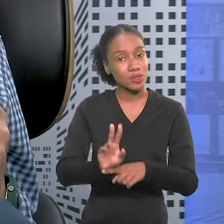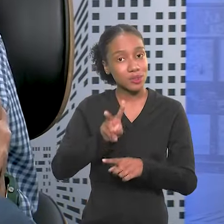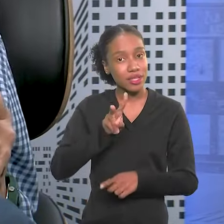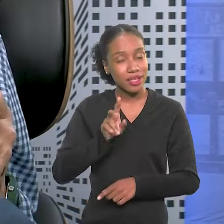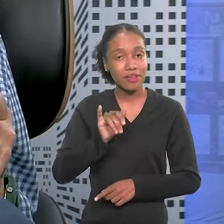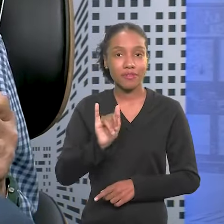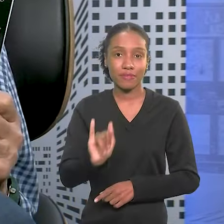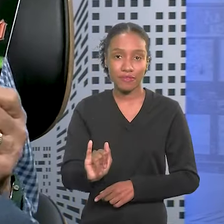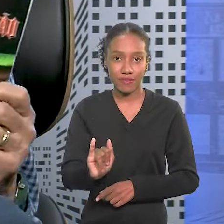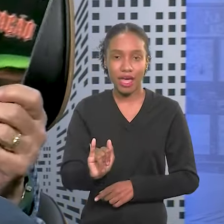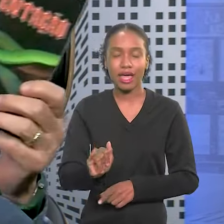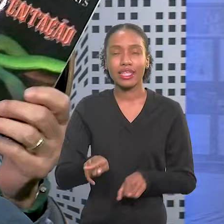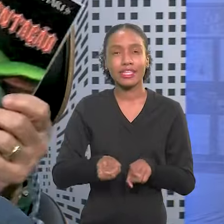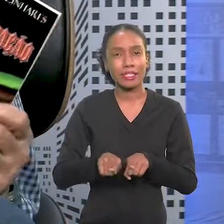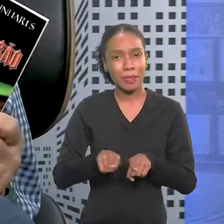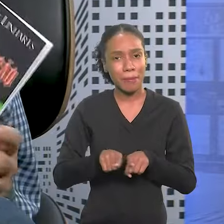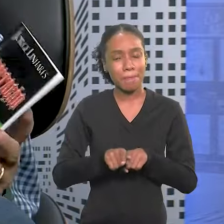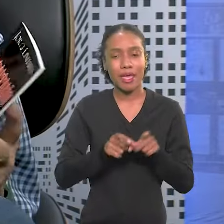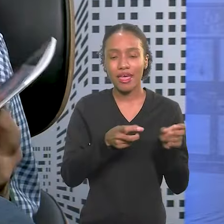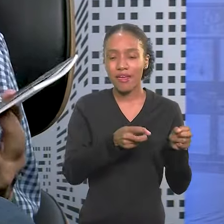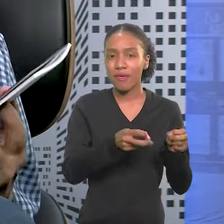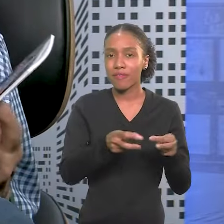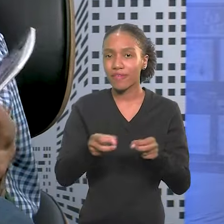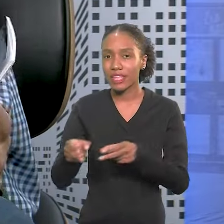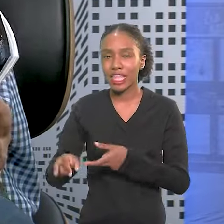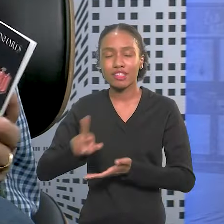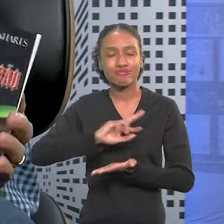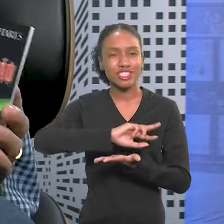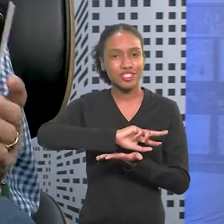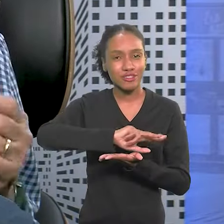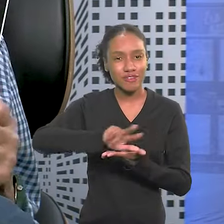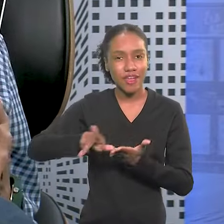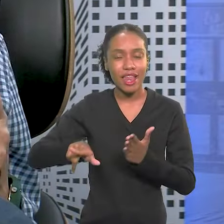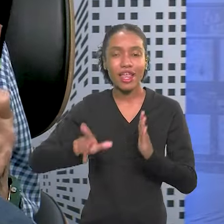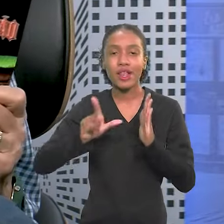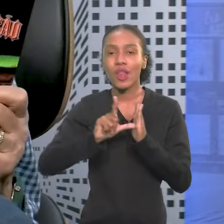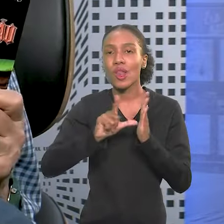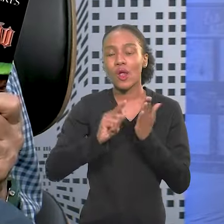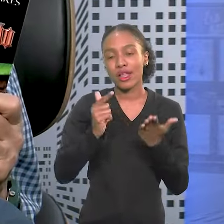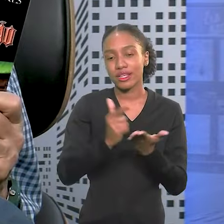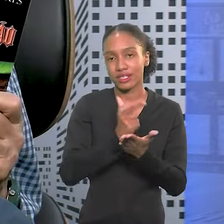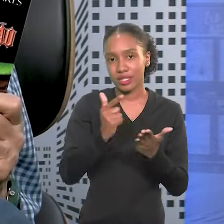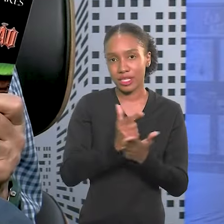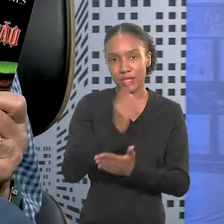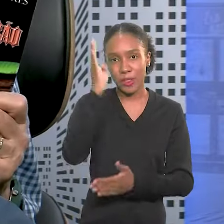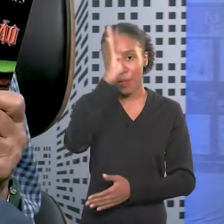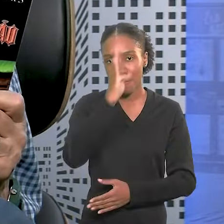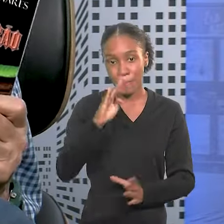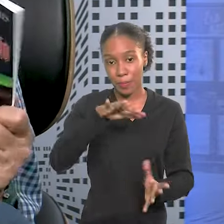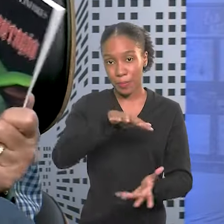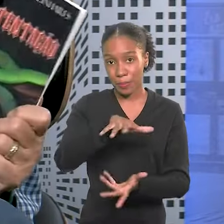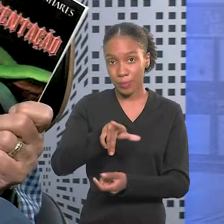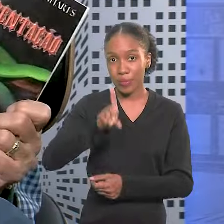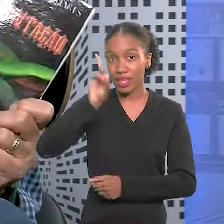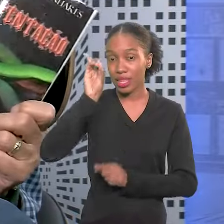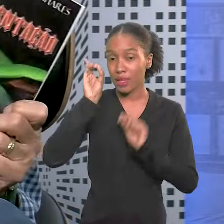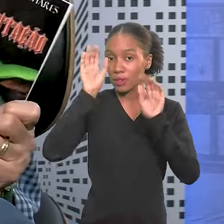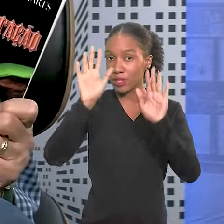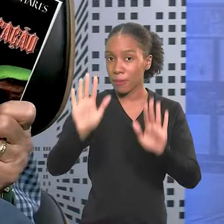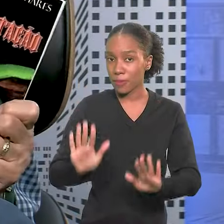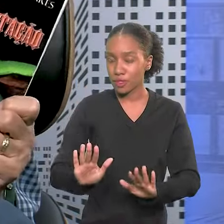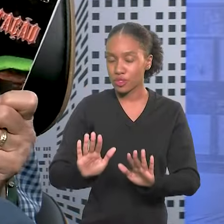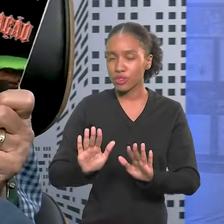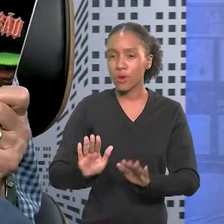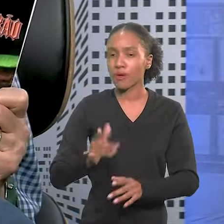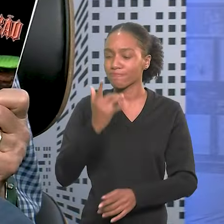muito você você encontra também várias livrarias por aí espalhados por esse Brasil e pelo mundo que Deus te abençoe